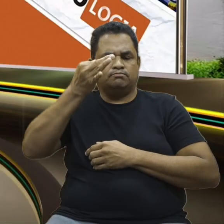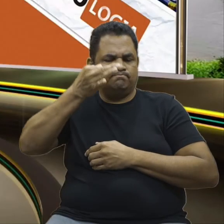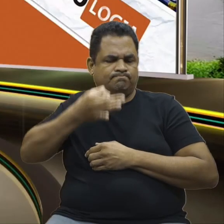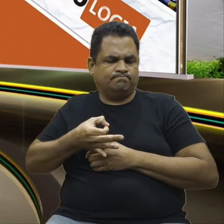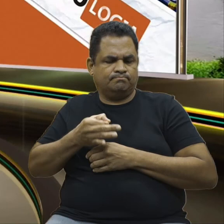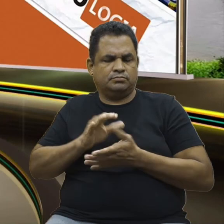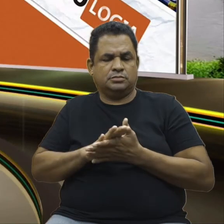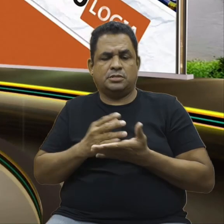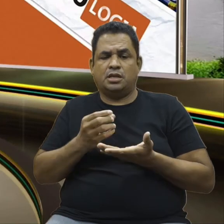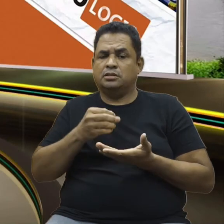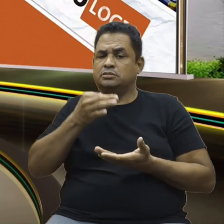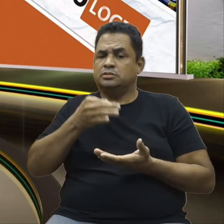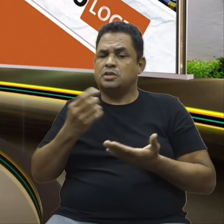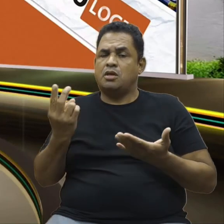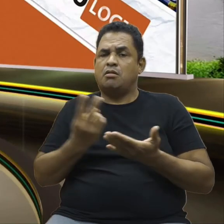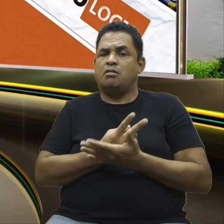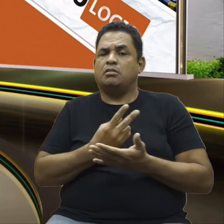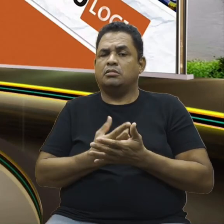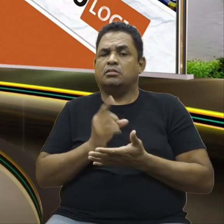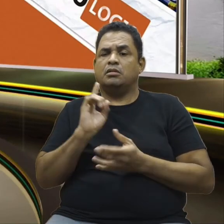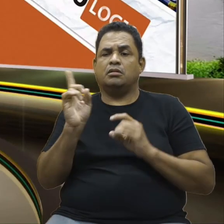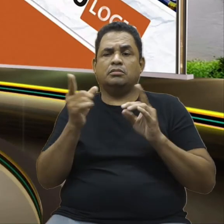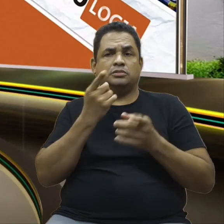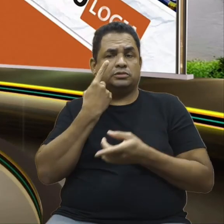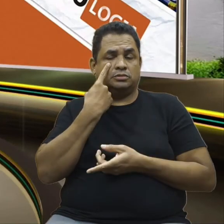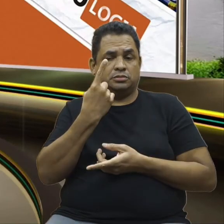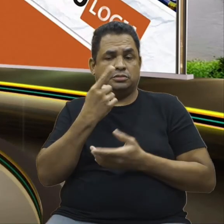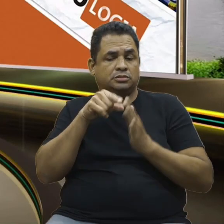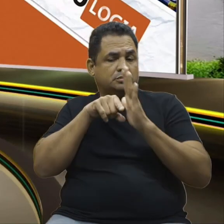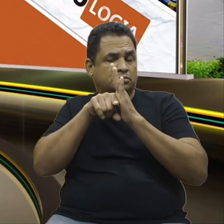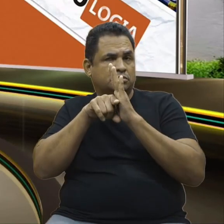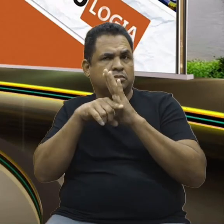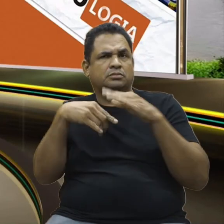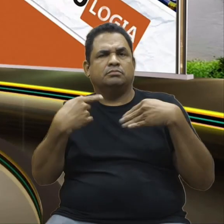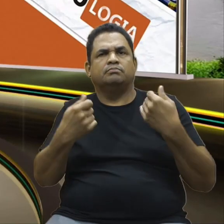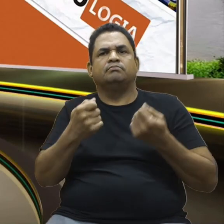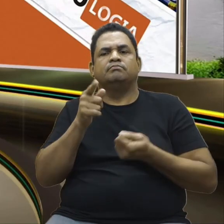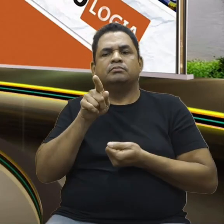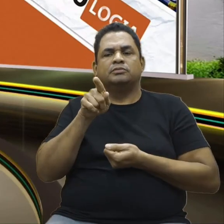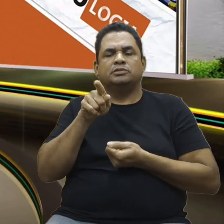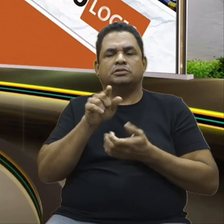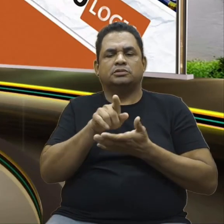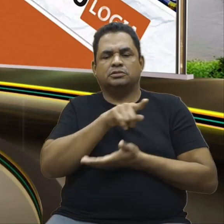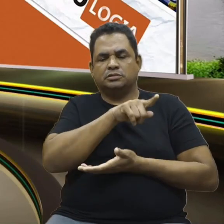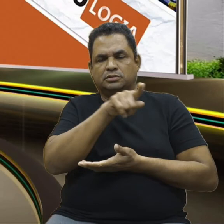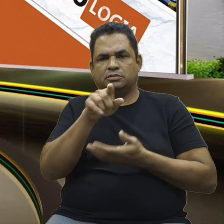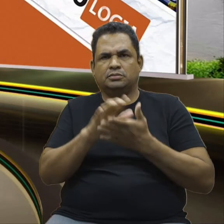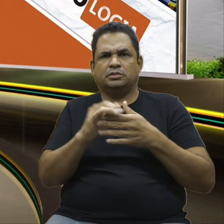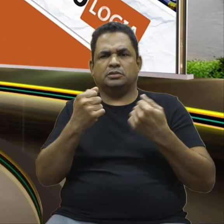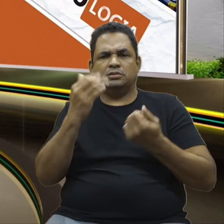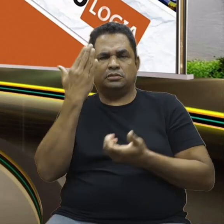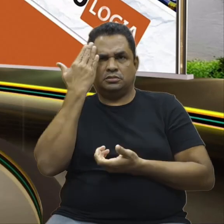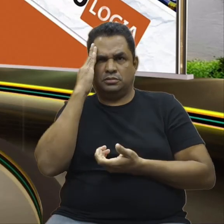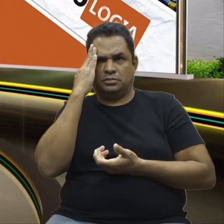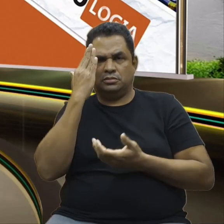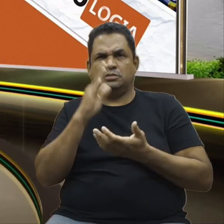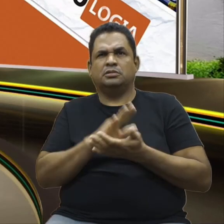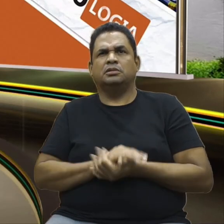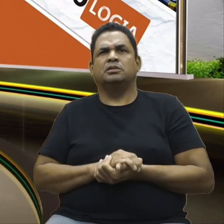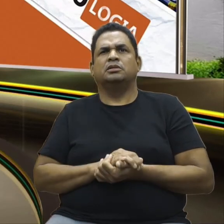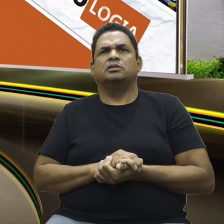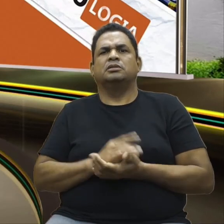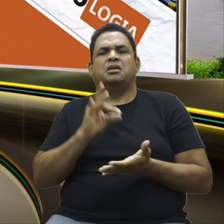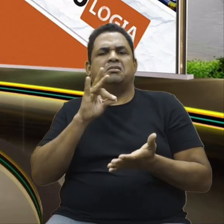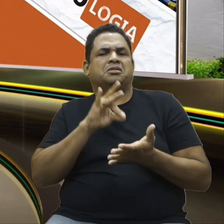errado, pessoal, cabe a vocês analisarem. Vocês é que têm que entender, né? Eu não estou aqui para dizer para vocês